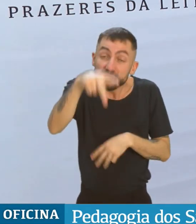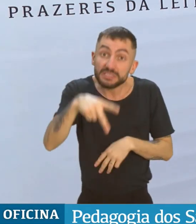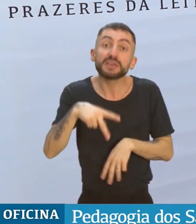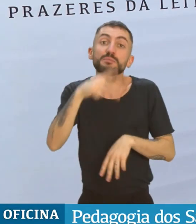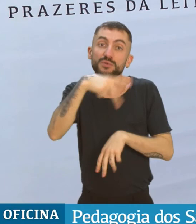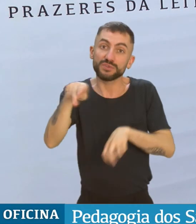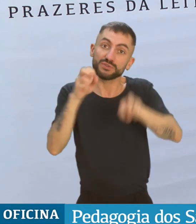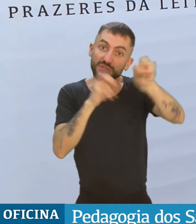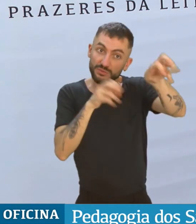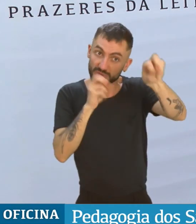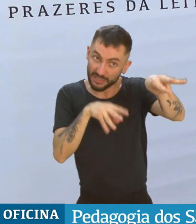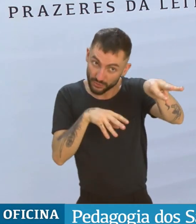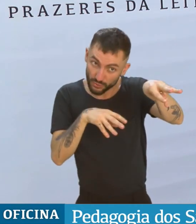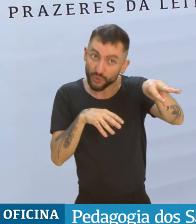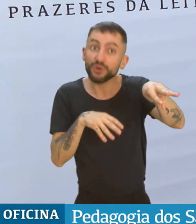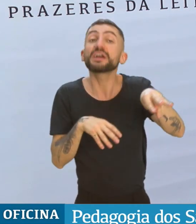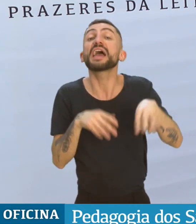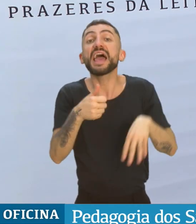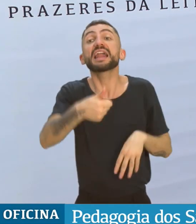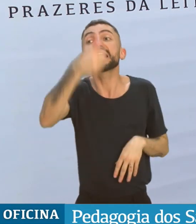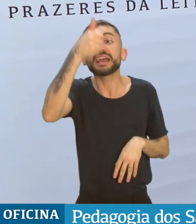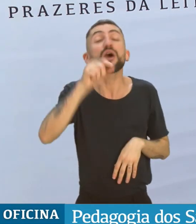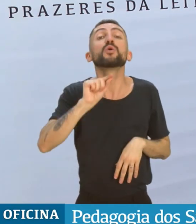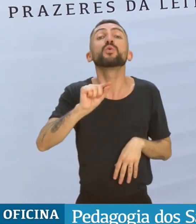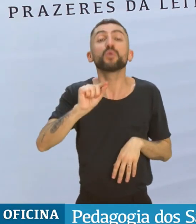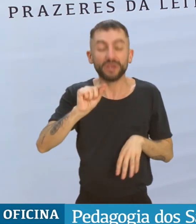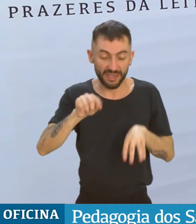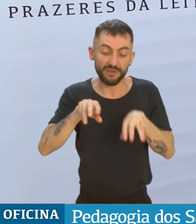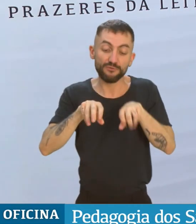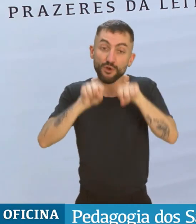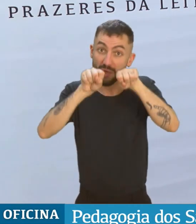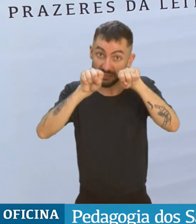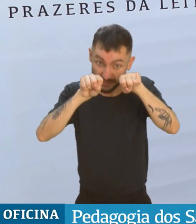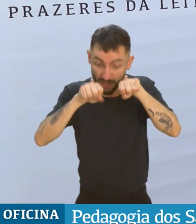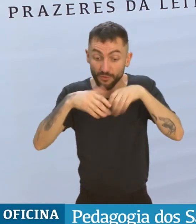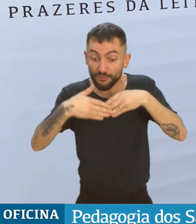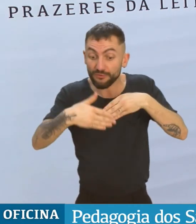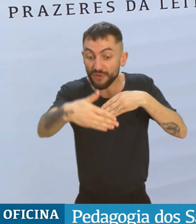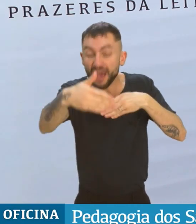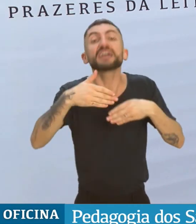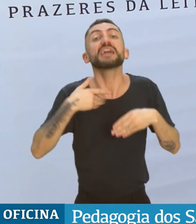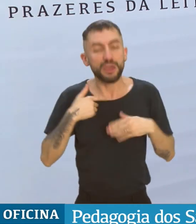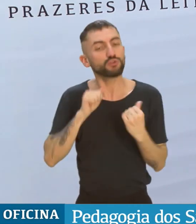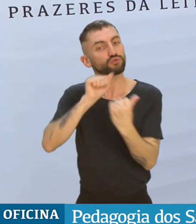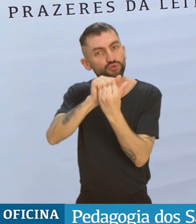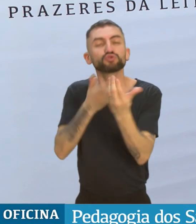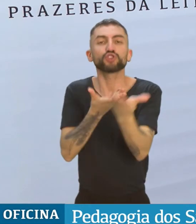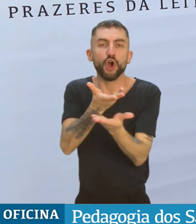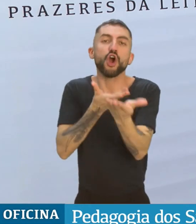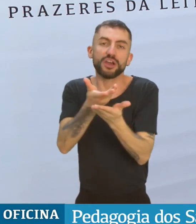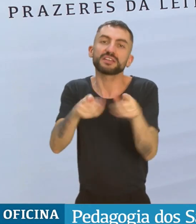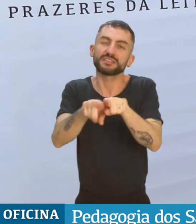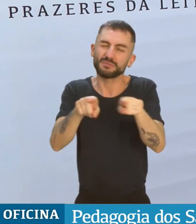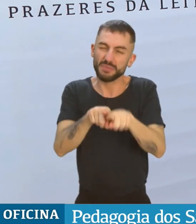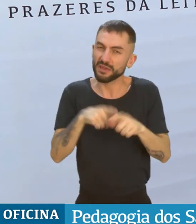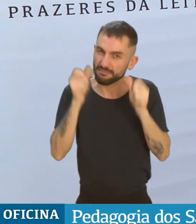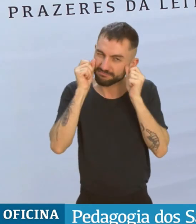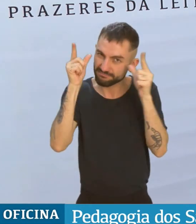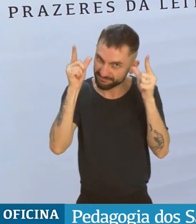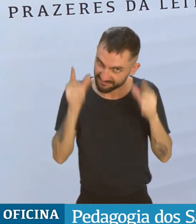dessa formação mais prolongada é que a gente vai fazer um acompanhamento também. A gente vai fazer algumas trocas. Então, fica ligado